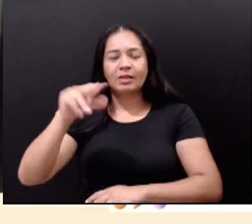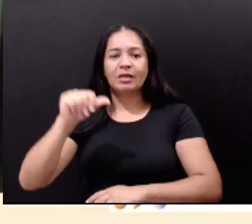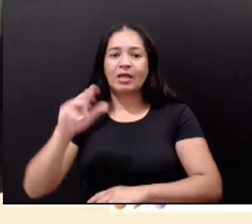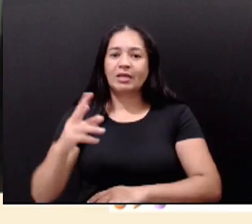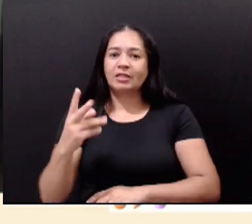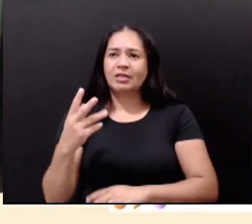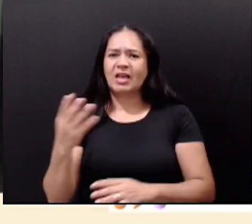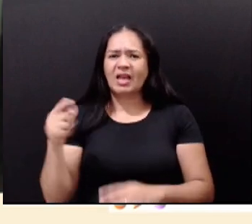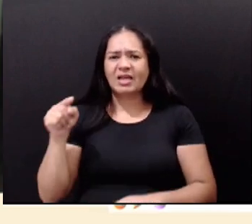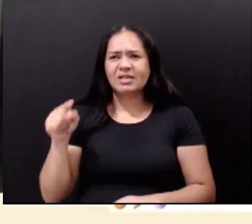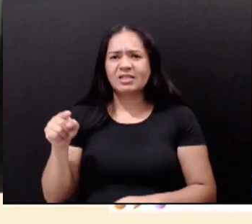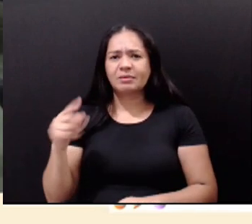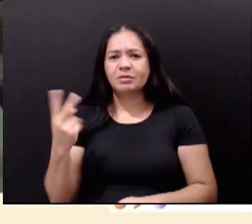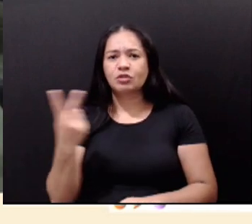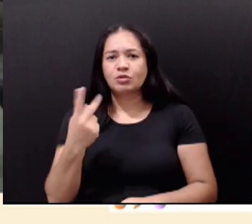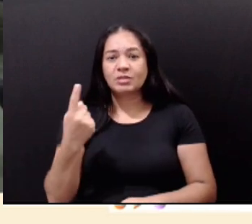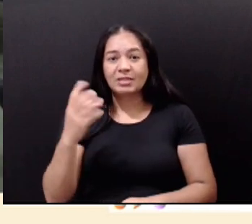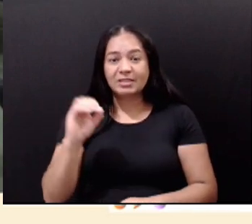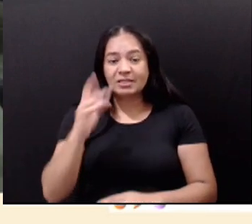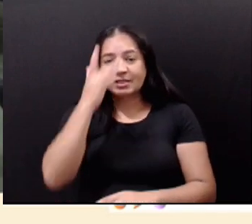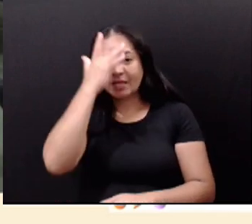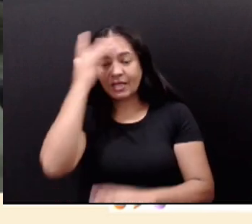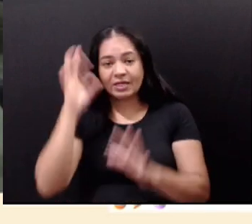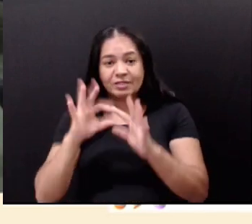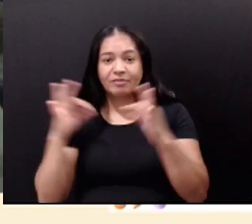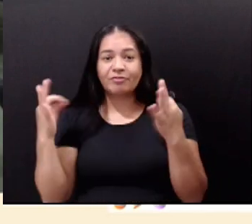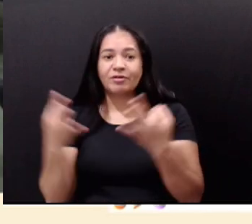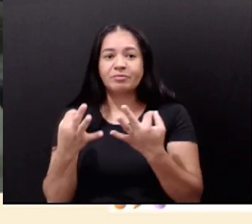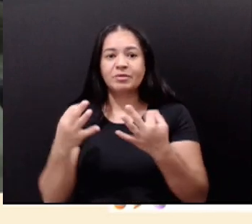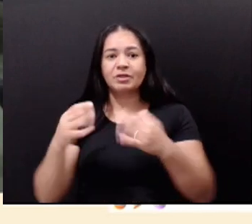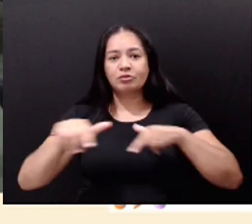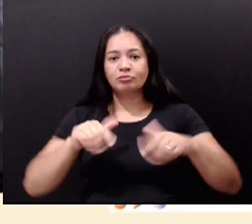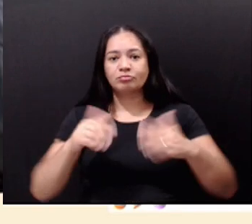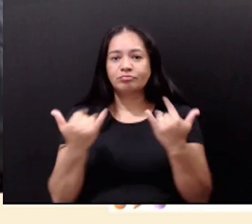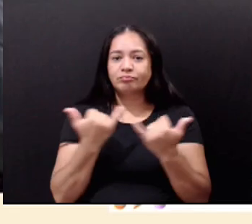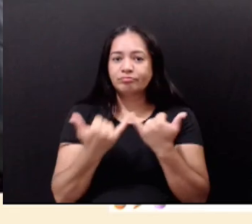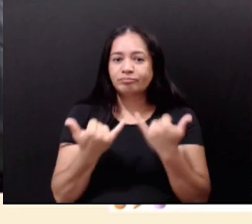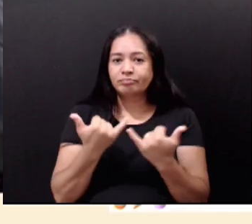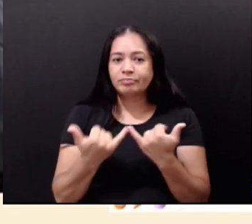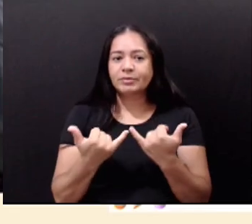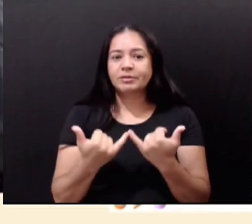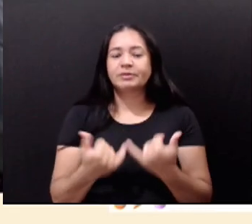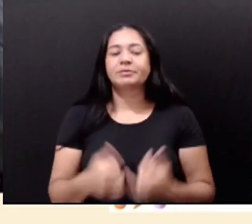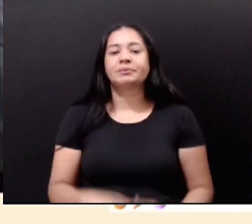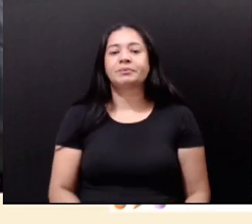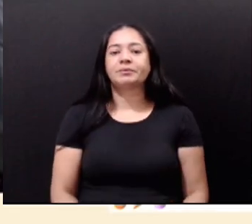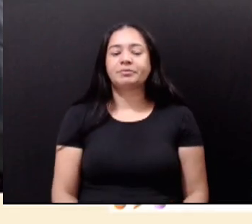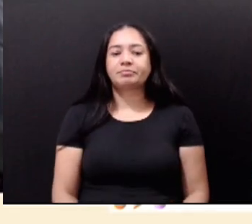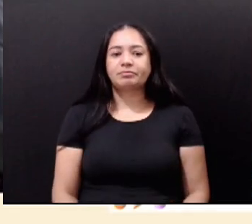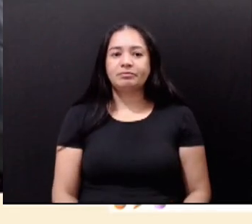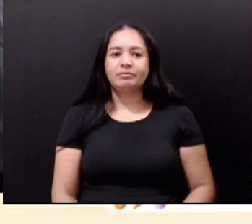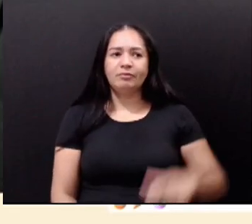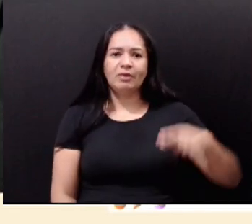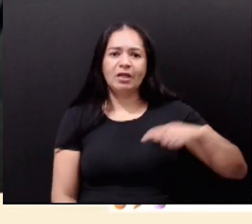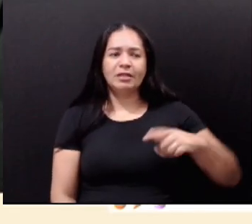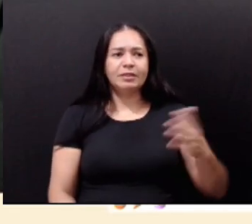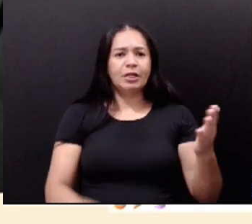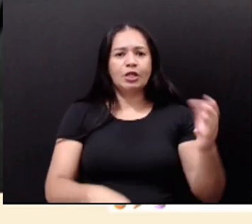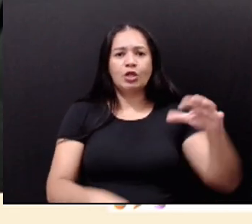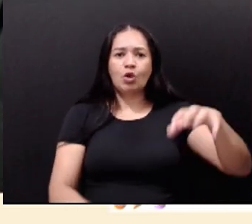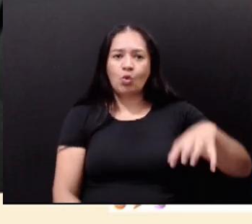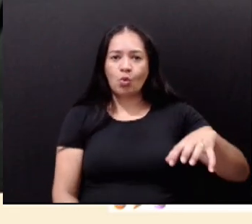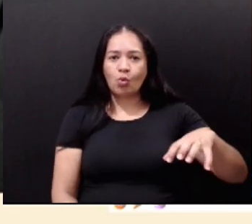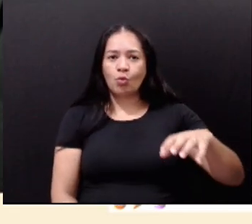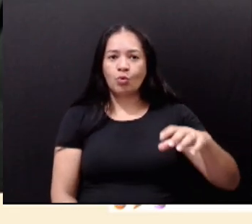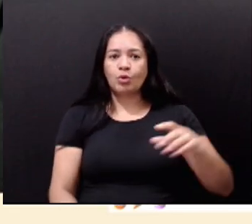300 famílias. Caramba. Um serviço bem semelhante a esse aqui, né, daquele espaço. Tem uma unidade de medida socioeducativa, de